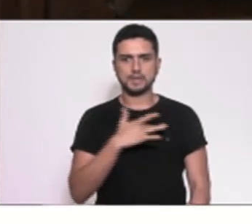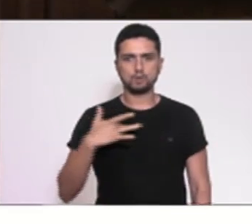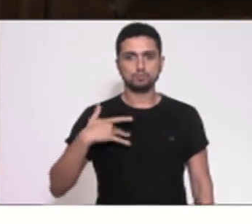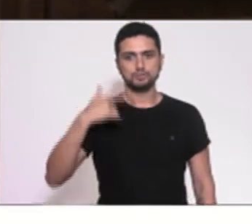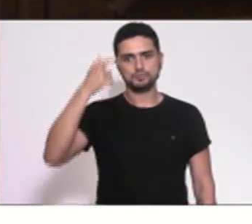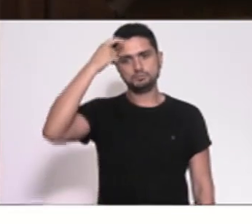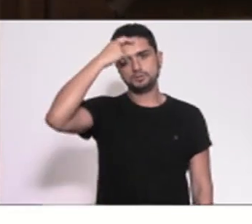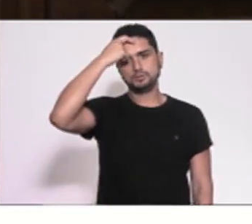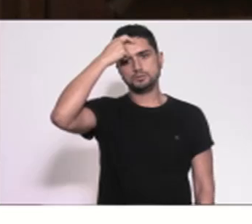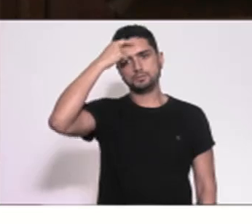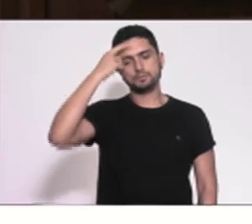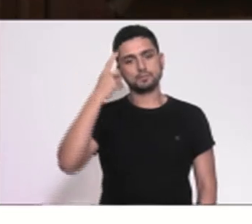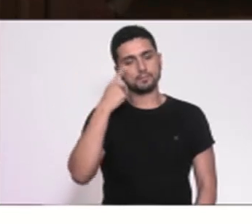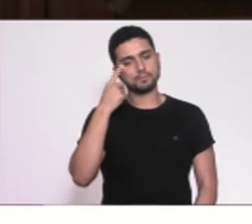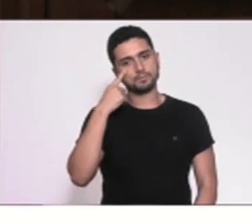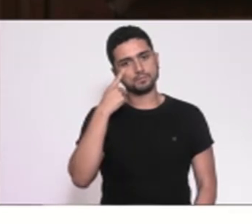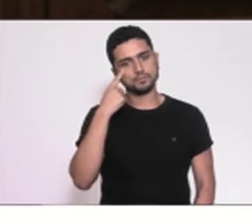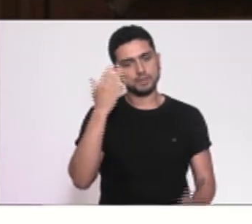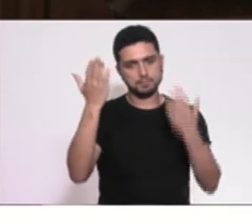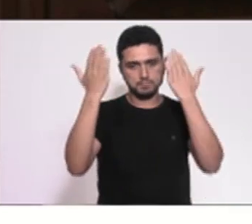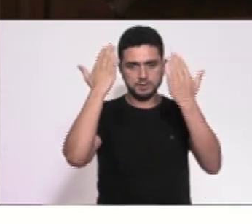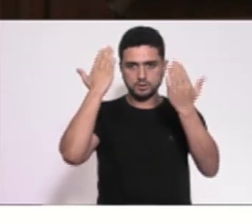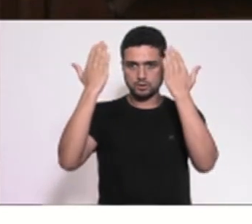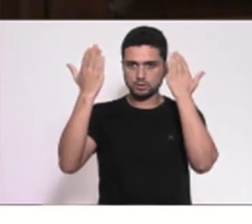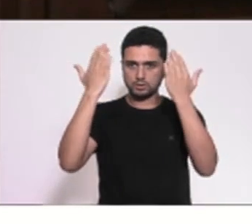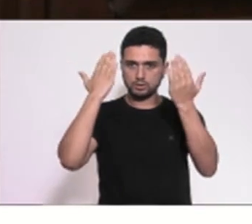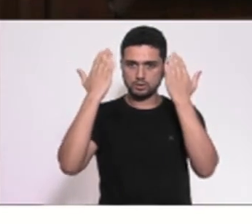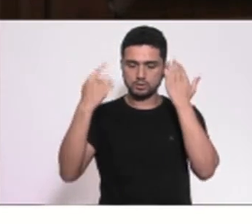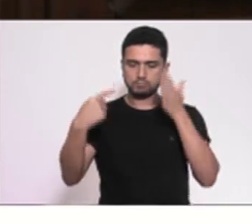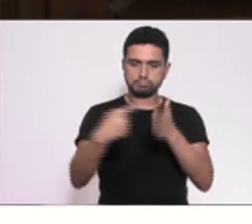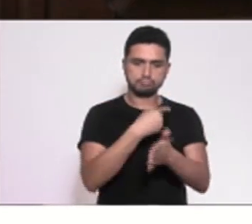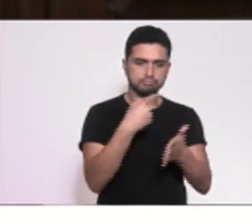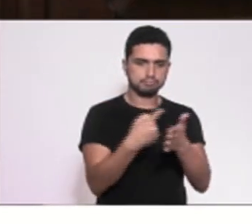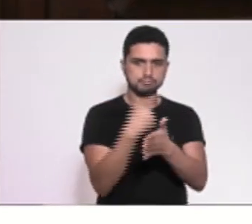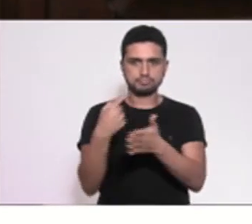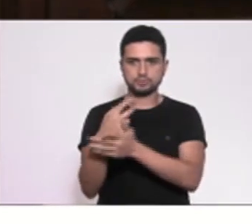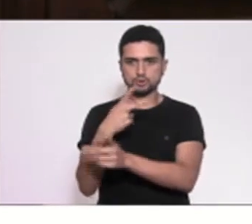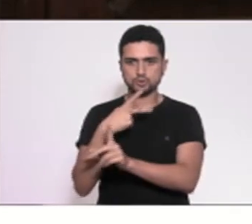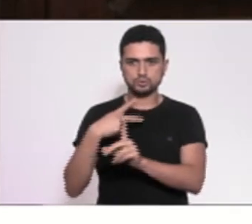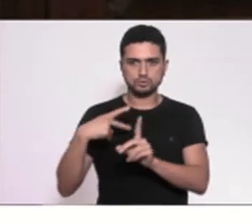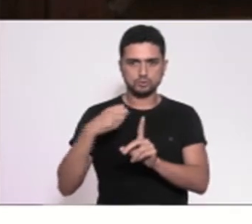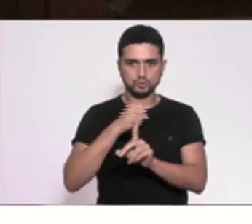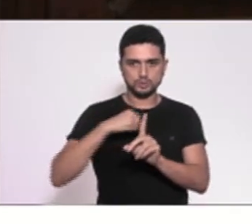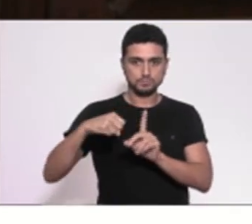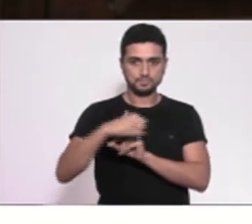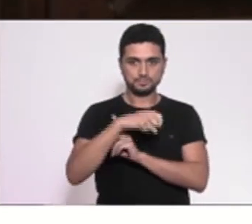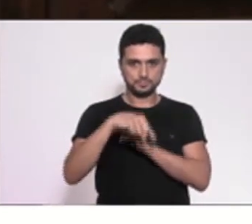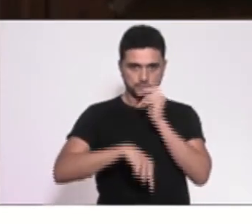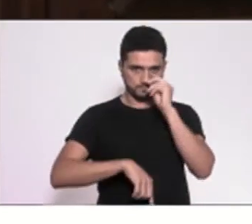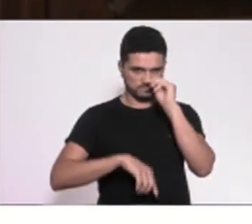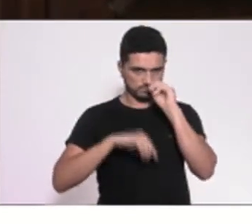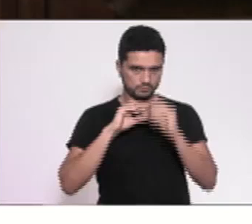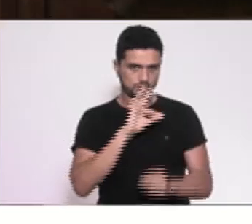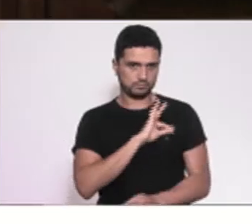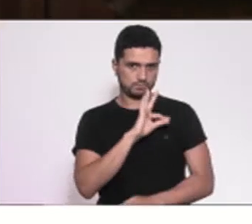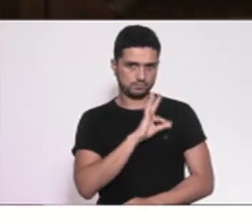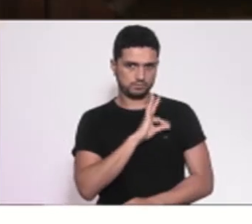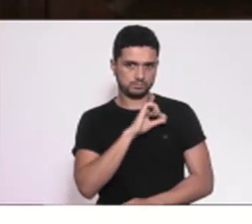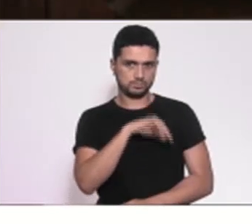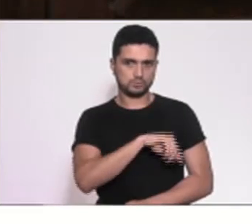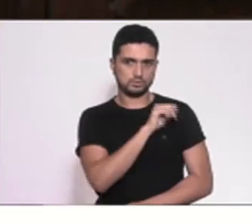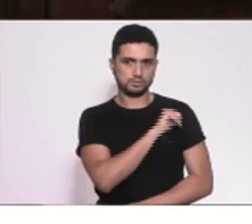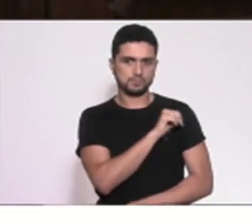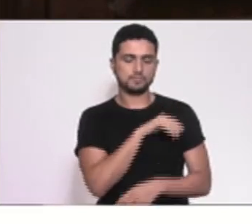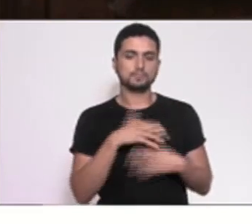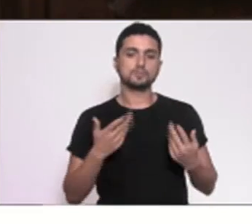as demandas psicossociais da comunidade policial do Estado do Rio de Janeiro. Diferente do que muitas